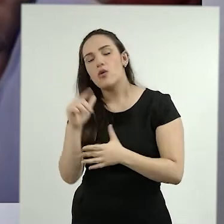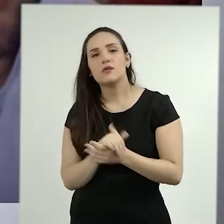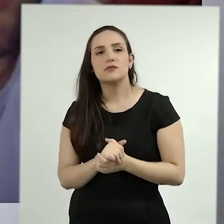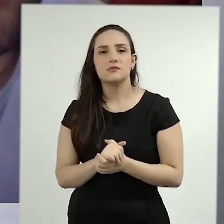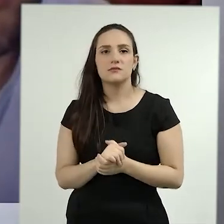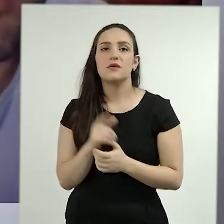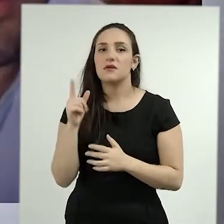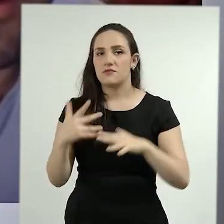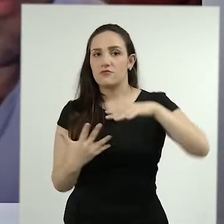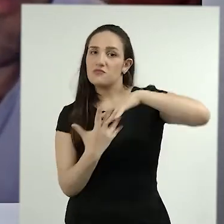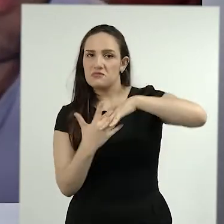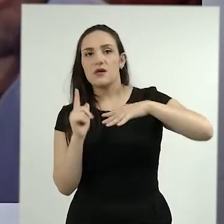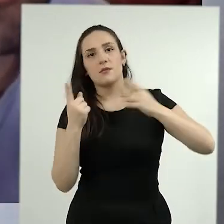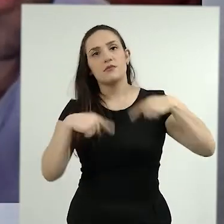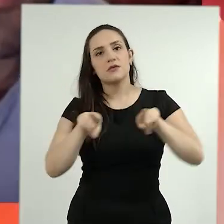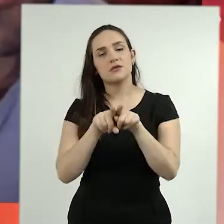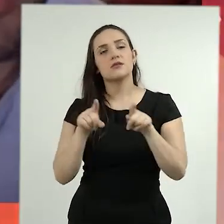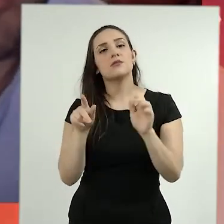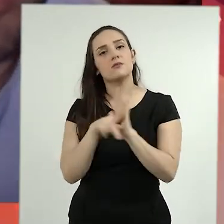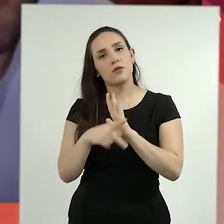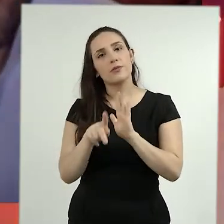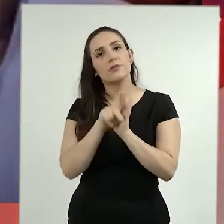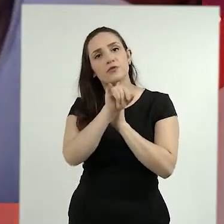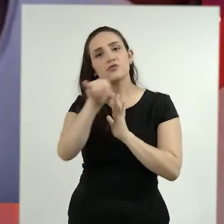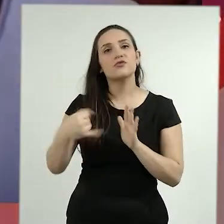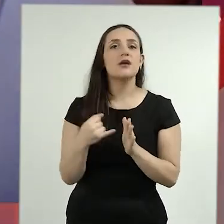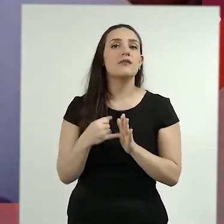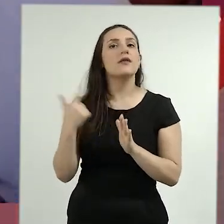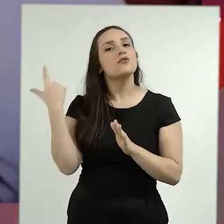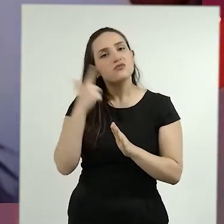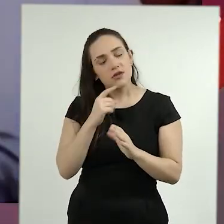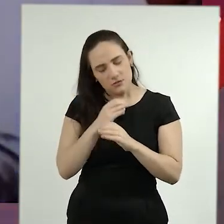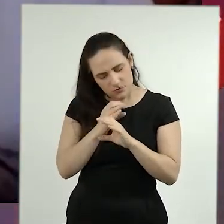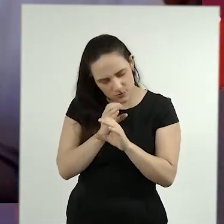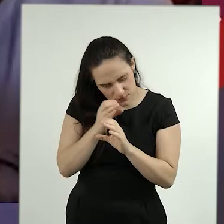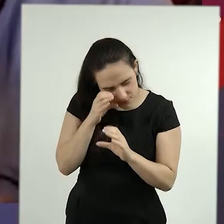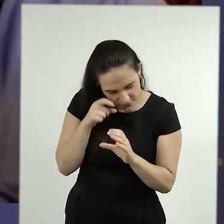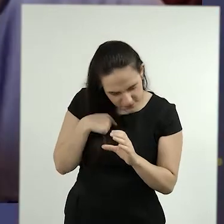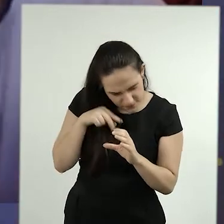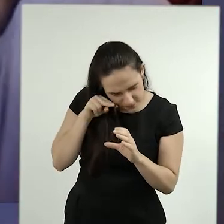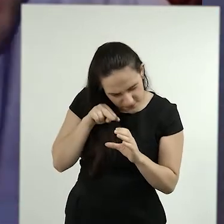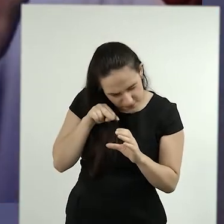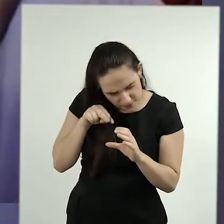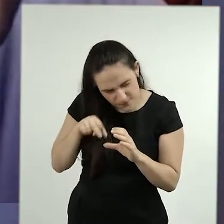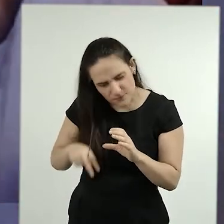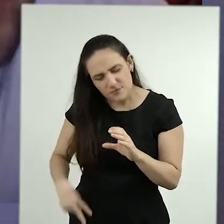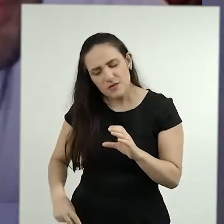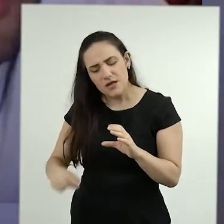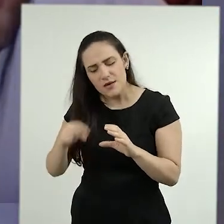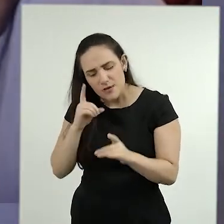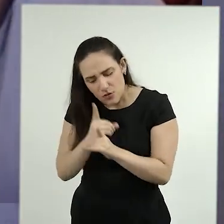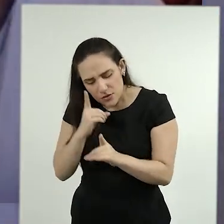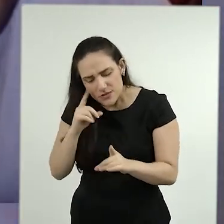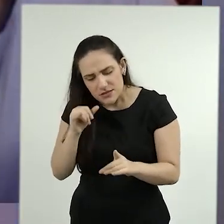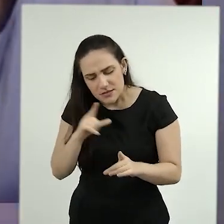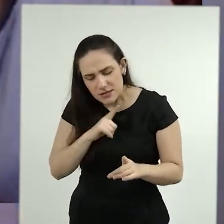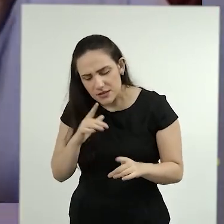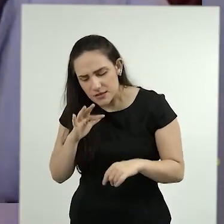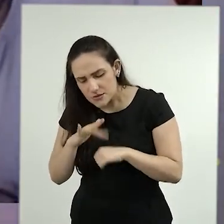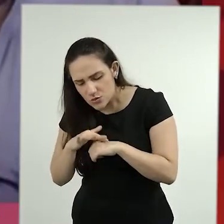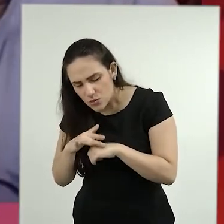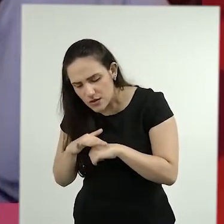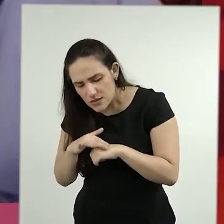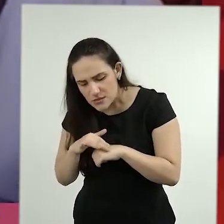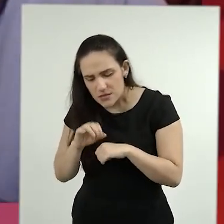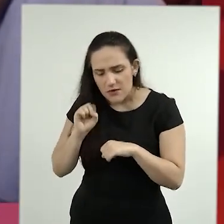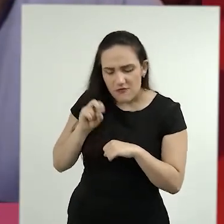UFMS, a UFMS é uma universidade parceira dos nossos projetos. E aí a gente consegue, através desses indivíduos, ter uma amostra